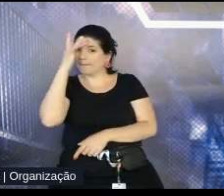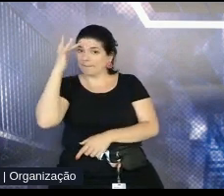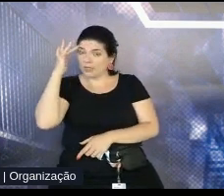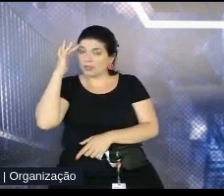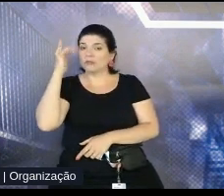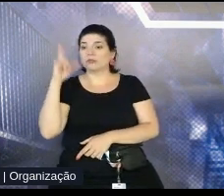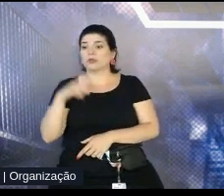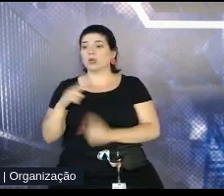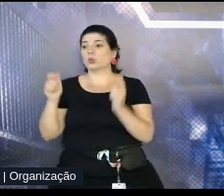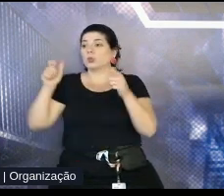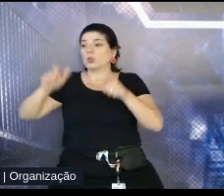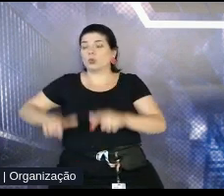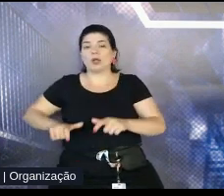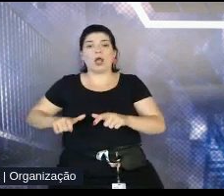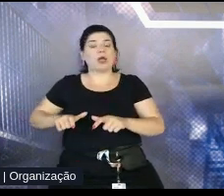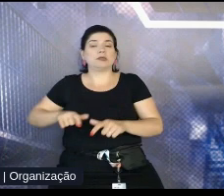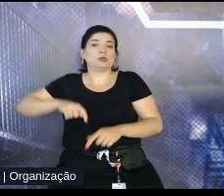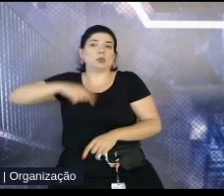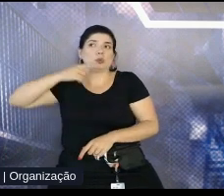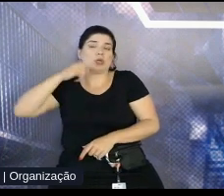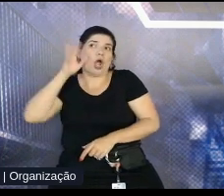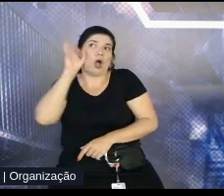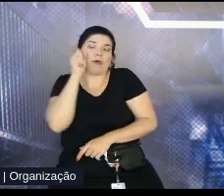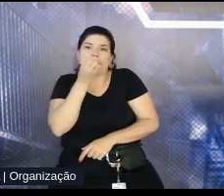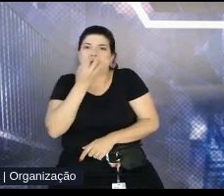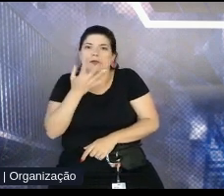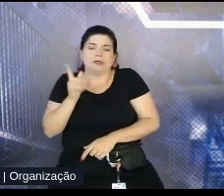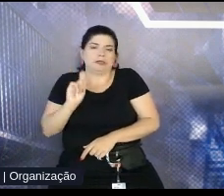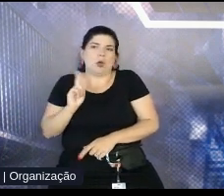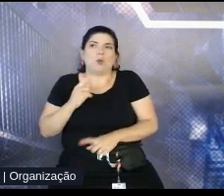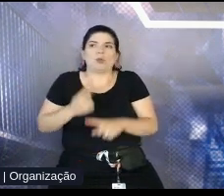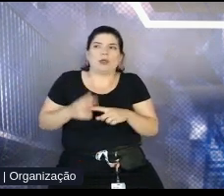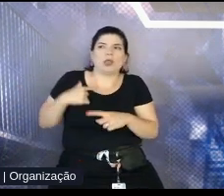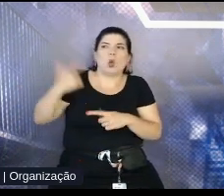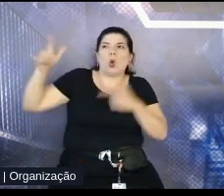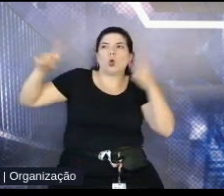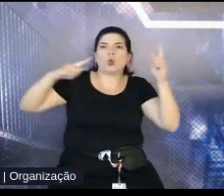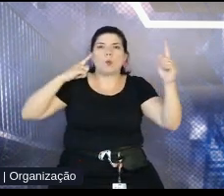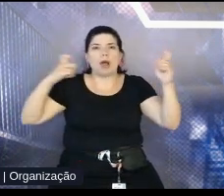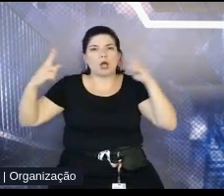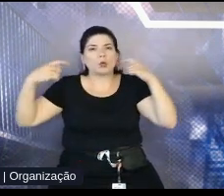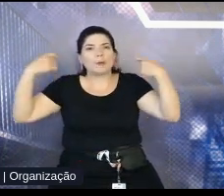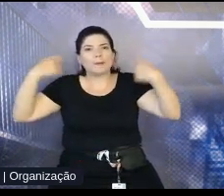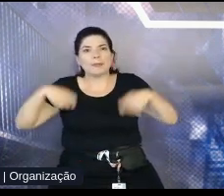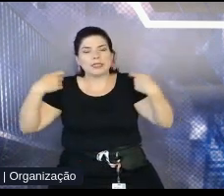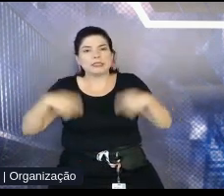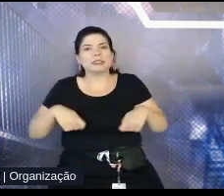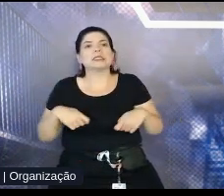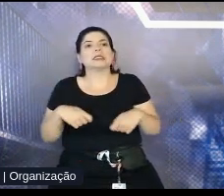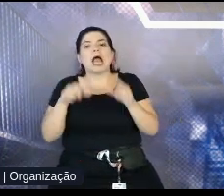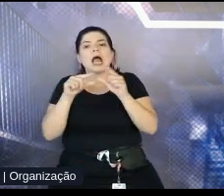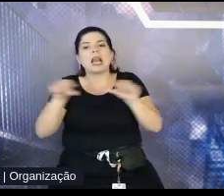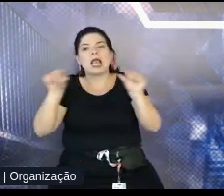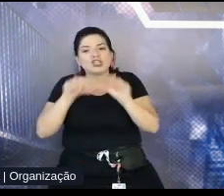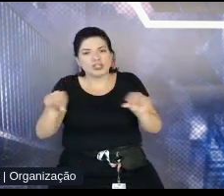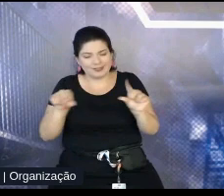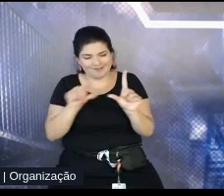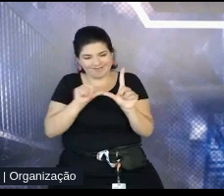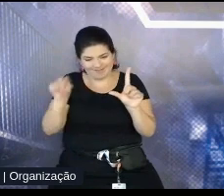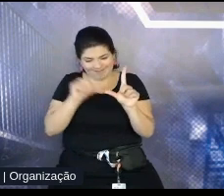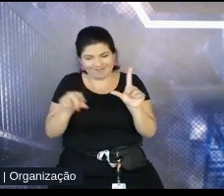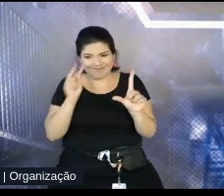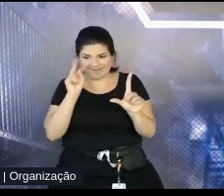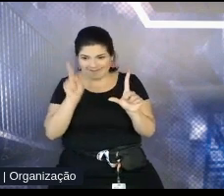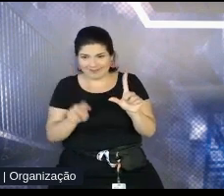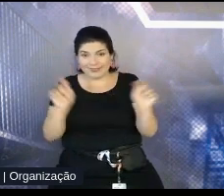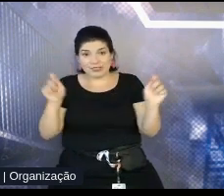ambiente ali que não vão estar conseguindo ouvir por algum motivo, que vão precisar realmente estar ouvindo a legenda ali, e você vai conseguir